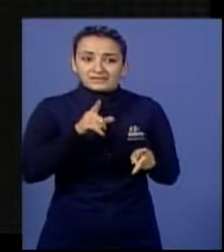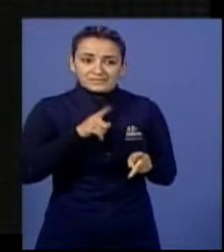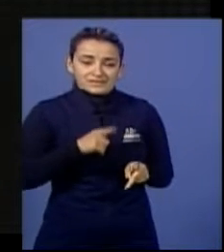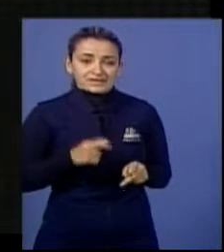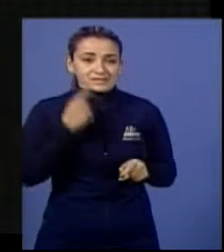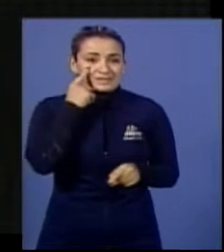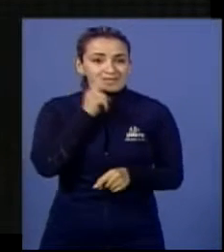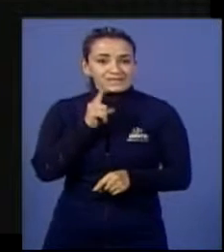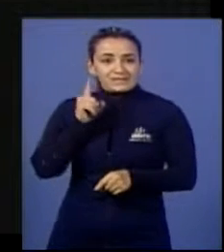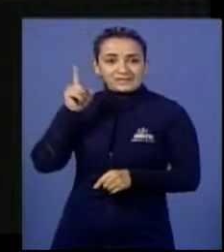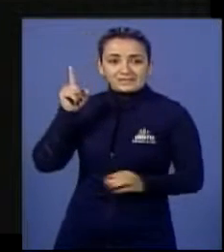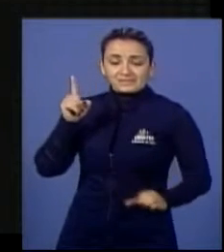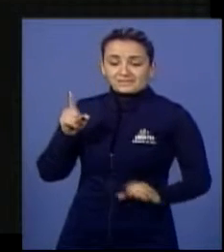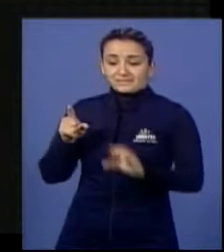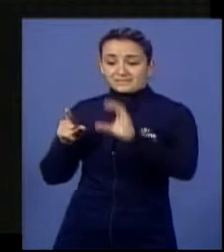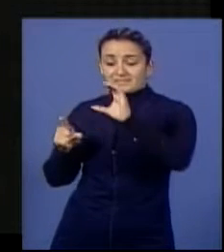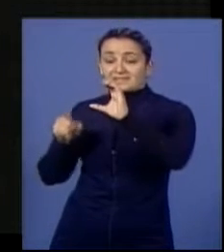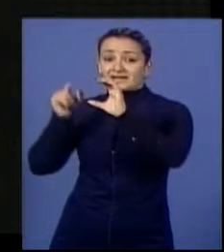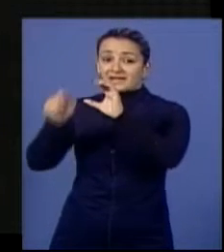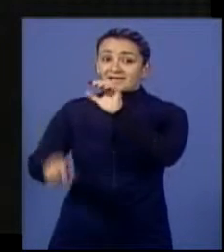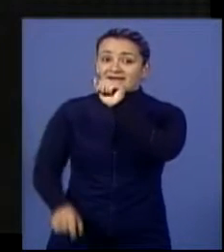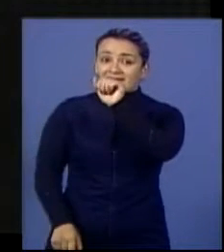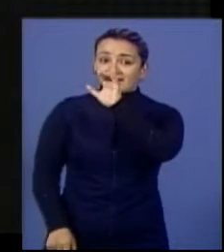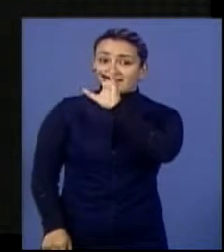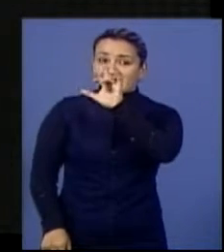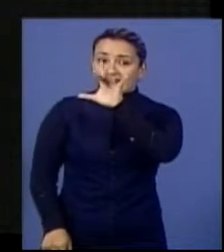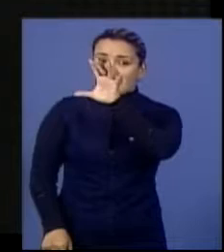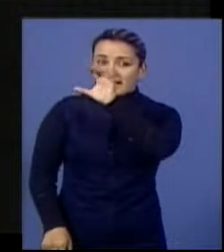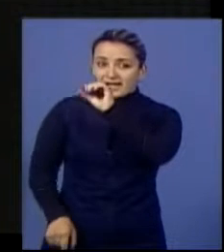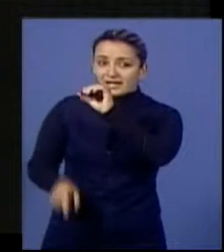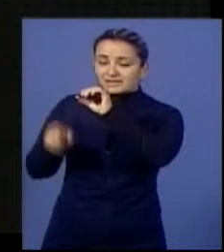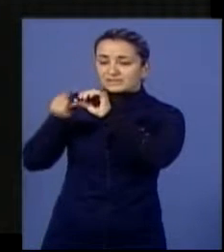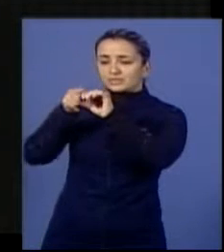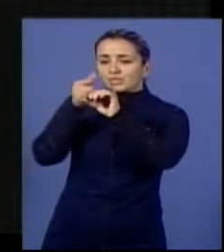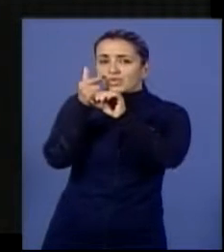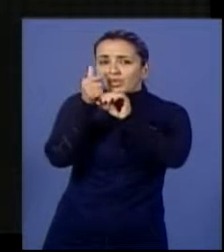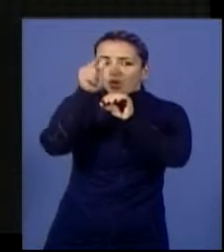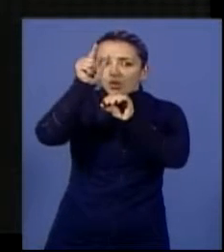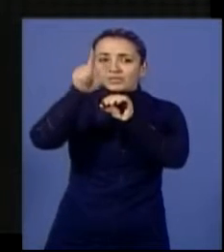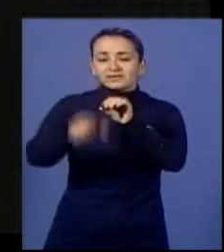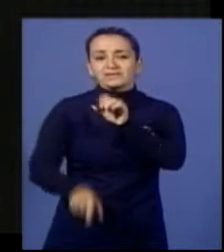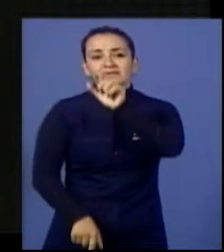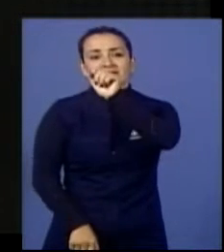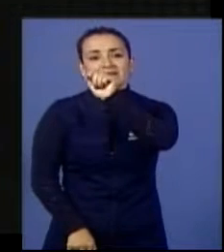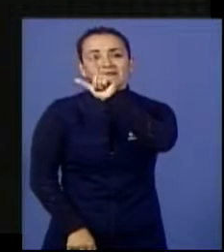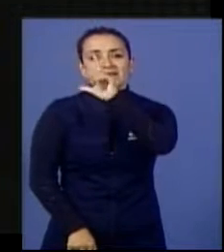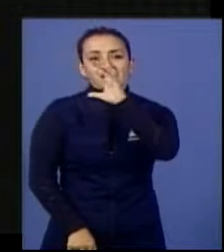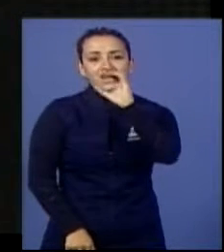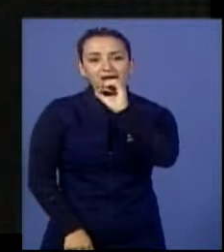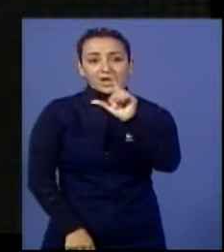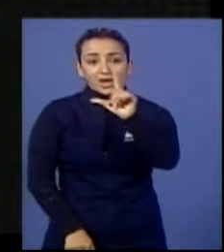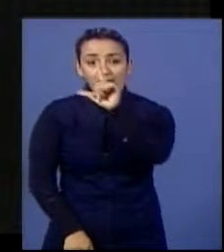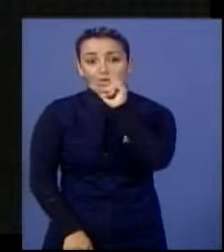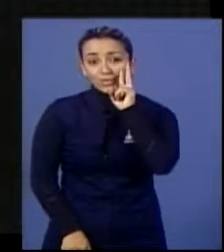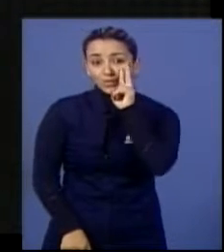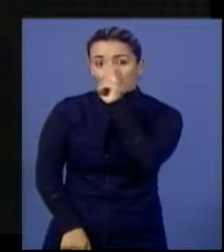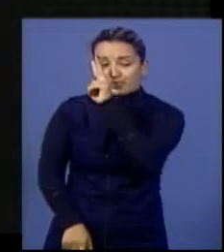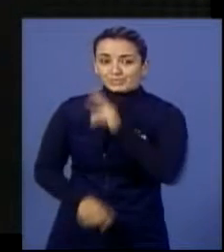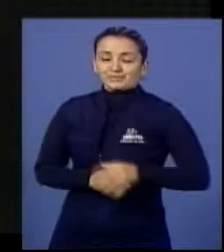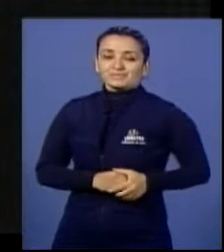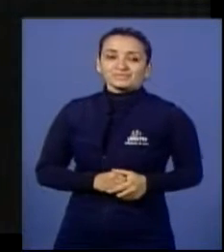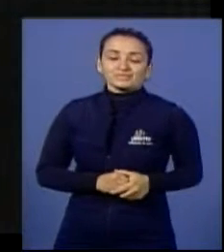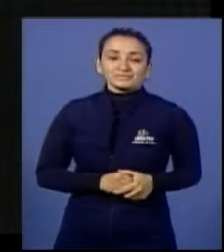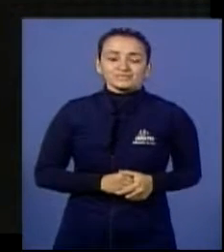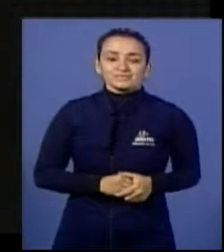de uma molécula dele com o álcool de outra molécula. Se eu pegar outra molécula dele aqui, ó, uma outra molécula do ácido lático, aqui